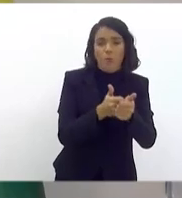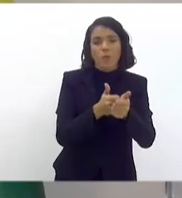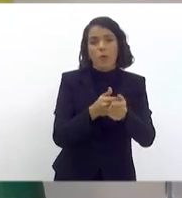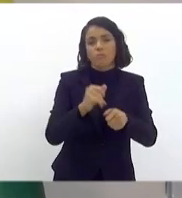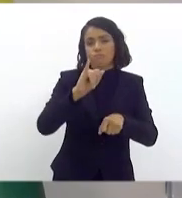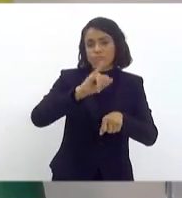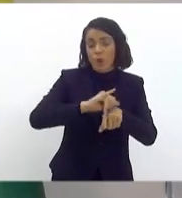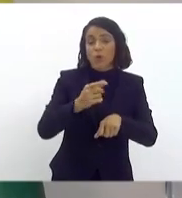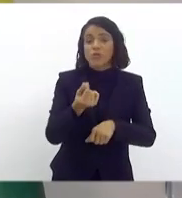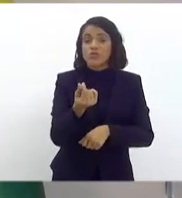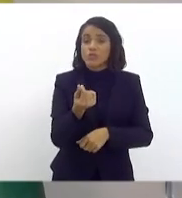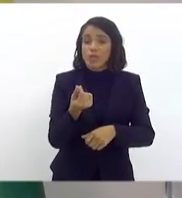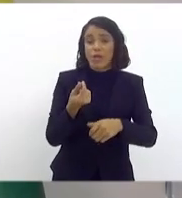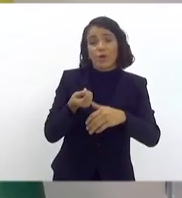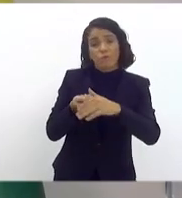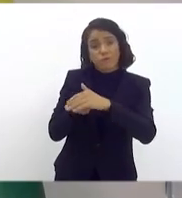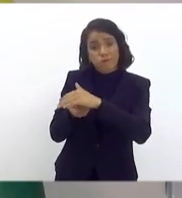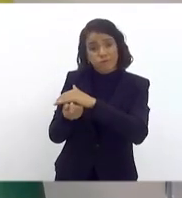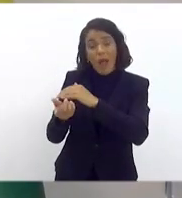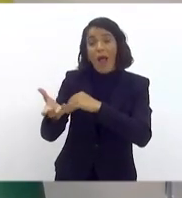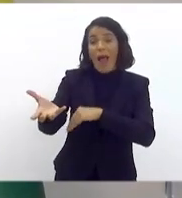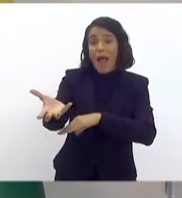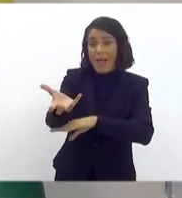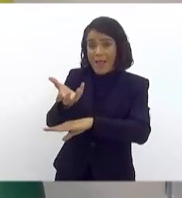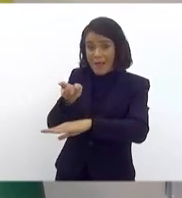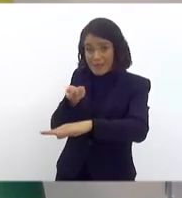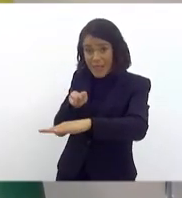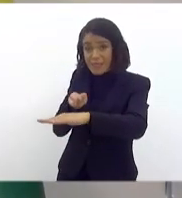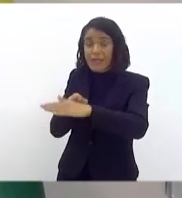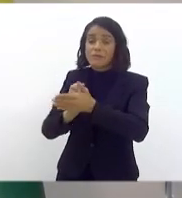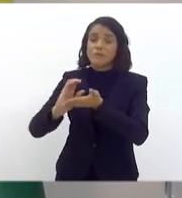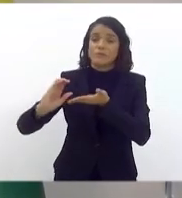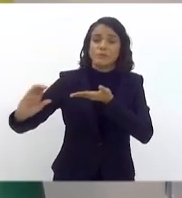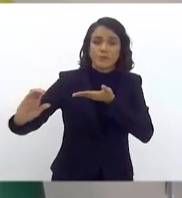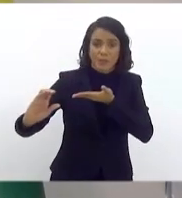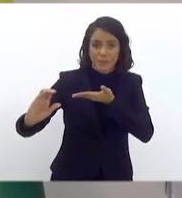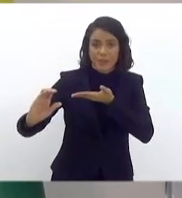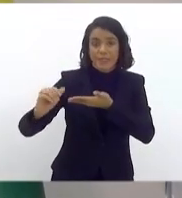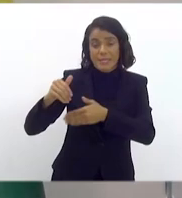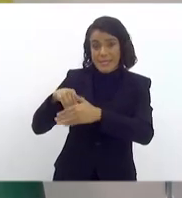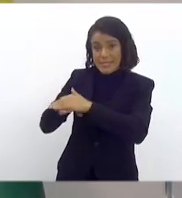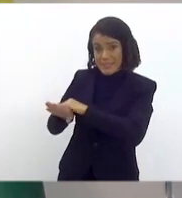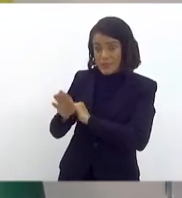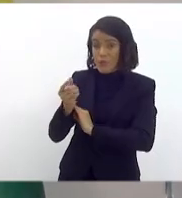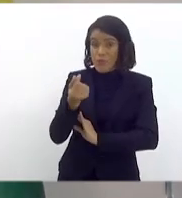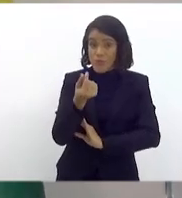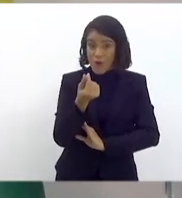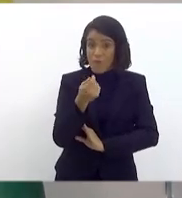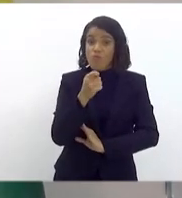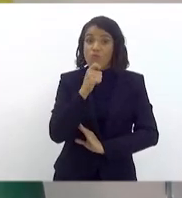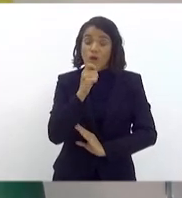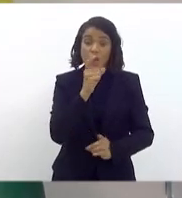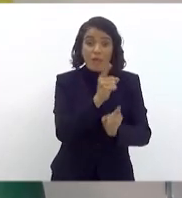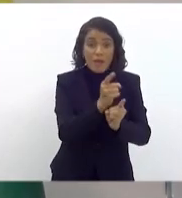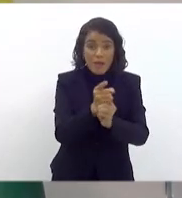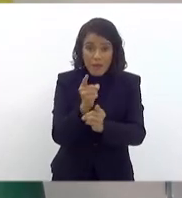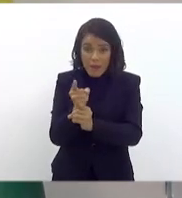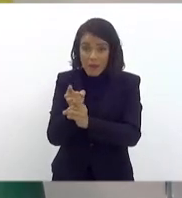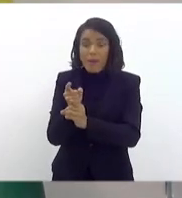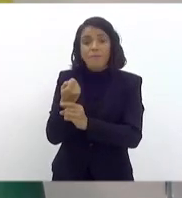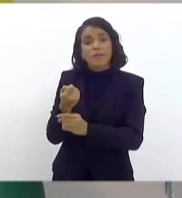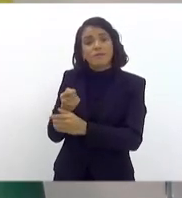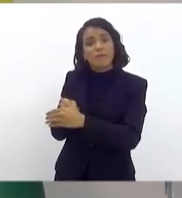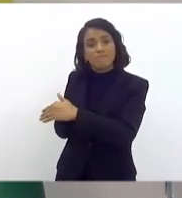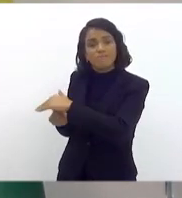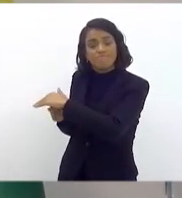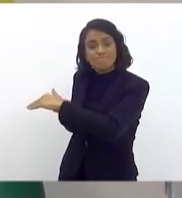dos valores arrecadados e distribuídos. Atenção ao parágrafo 10º. Os créditos e valores não identificados deverão